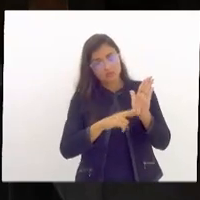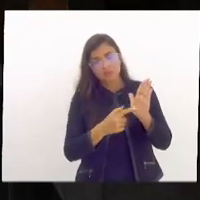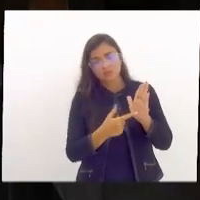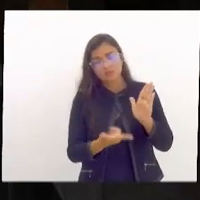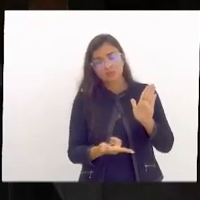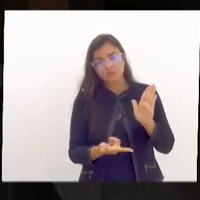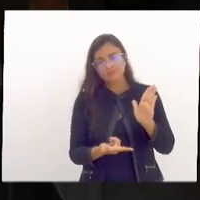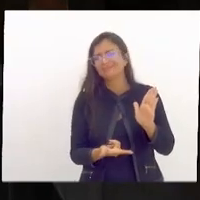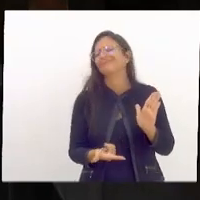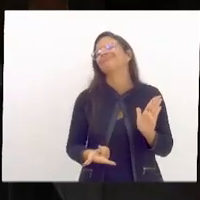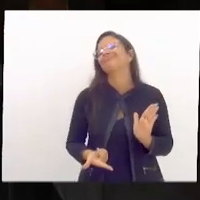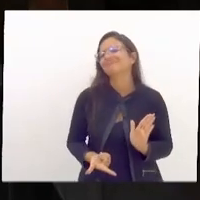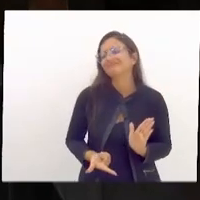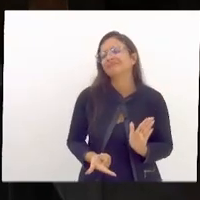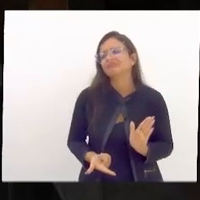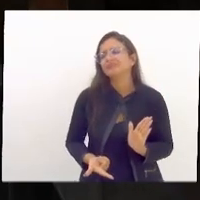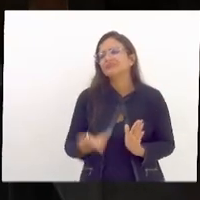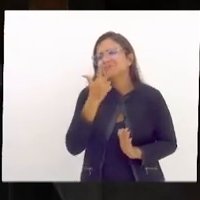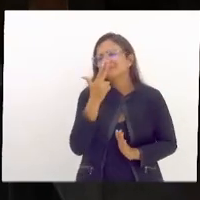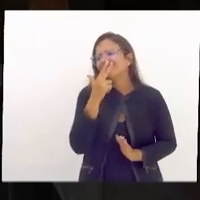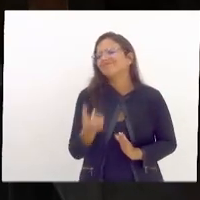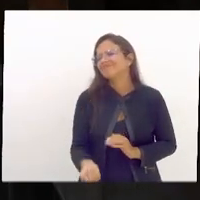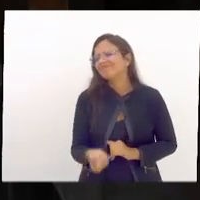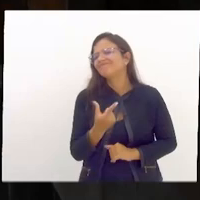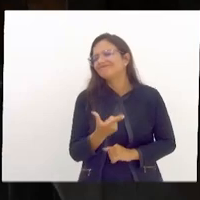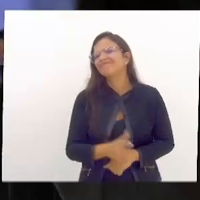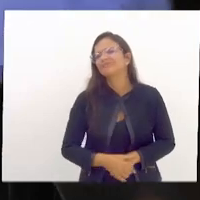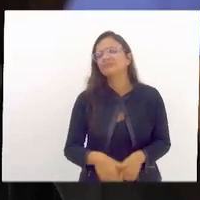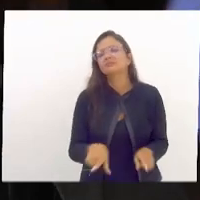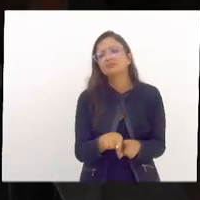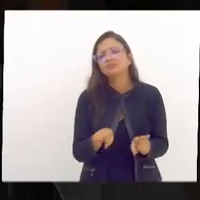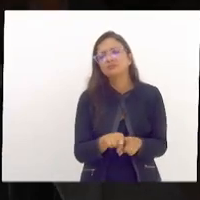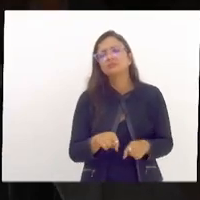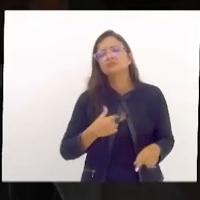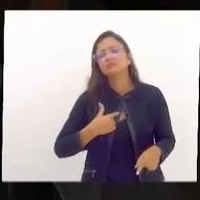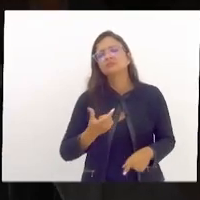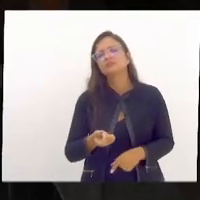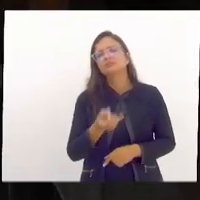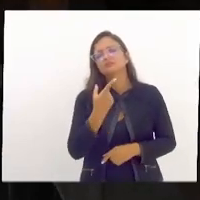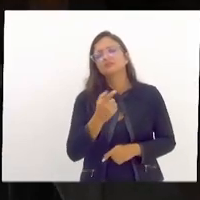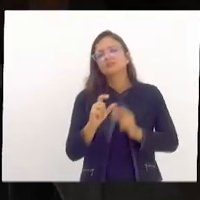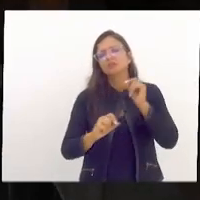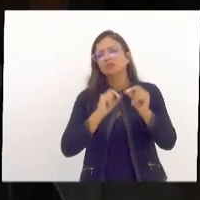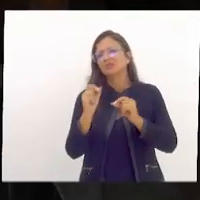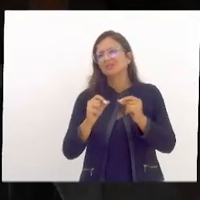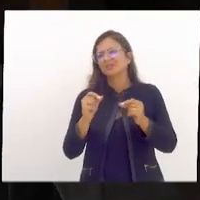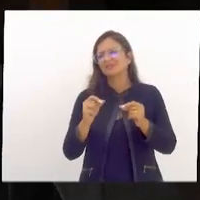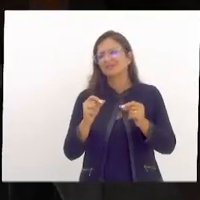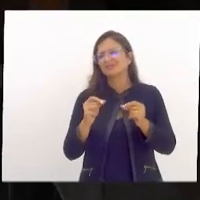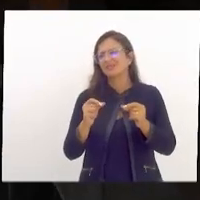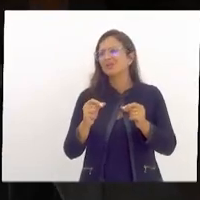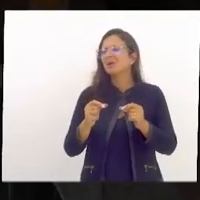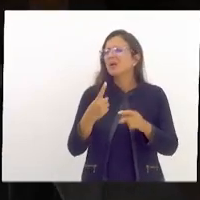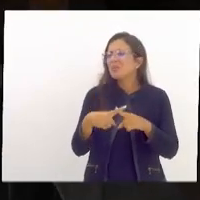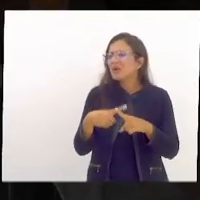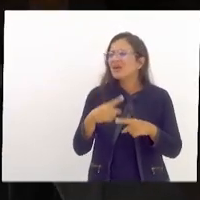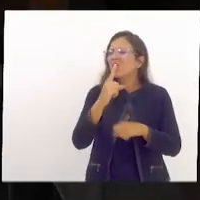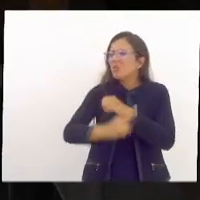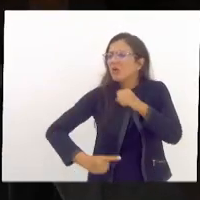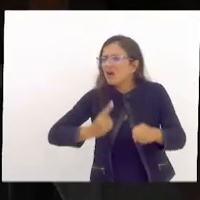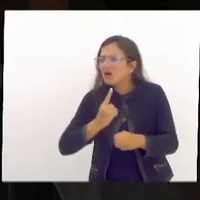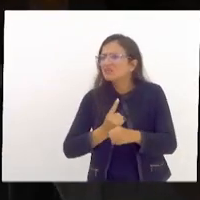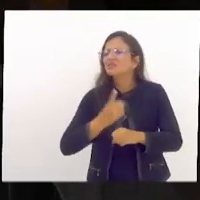Então, me parece equivocado, assim como me parece equivocado uma abertura, quem ficou aqui um ano como